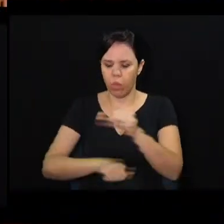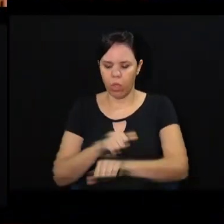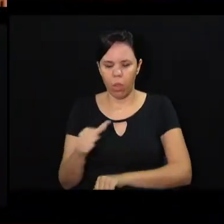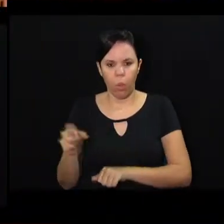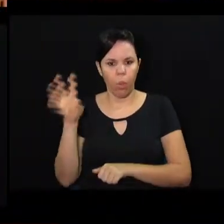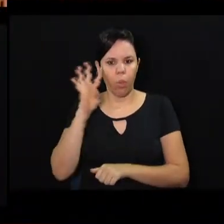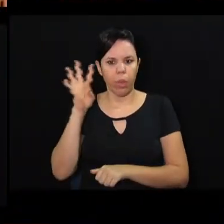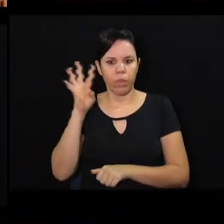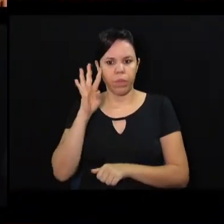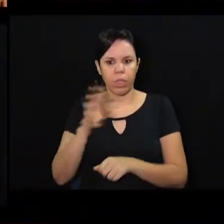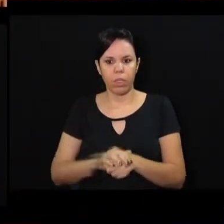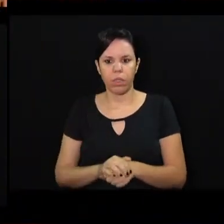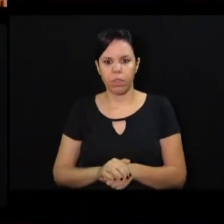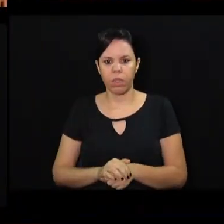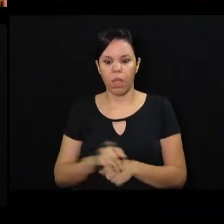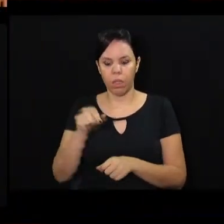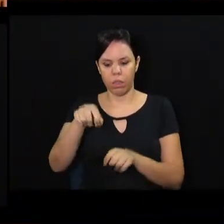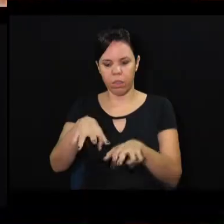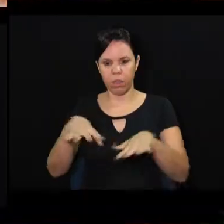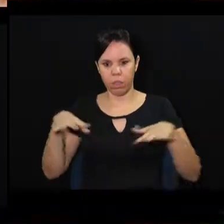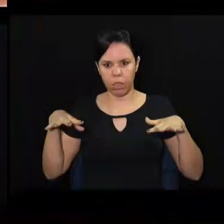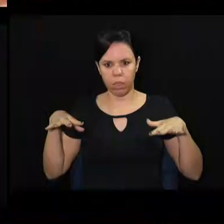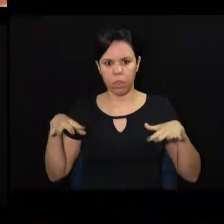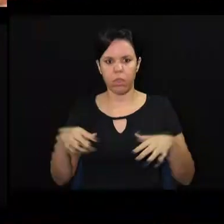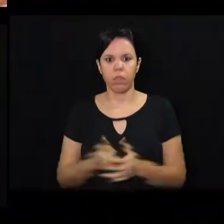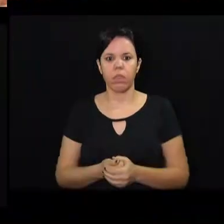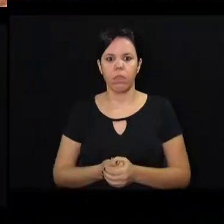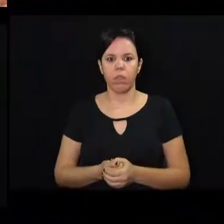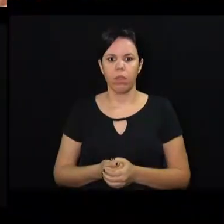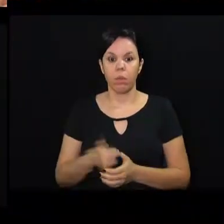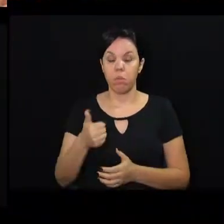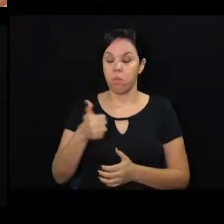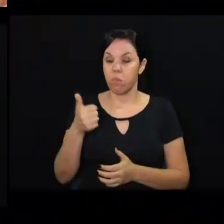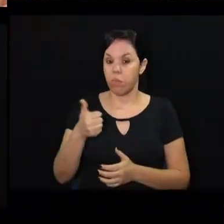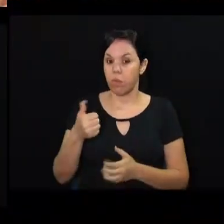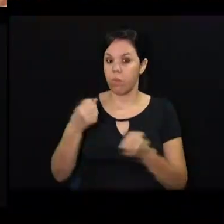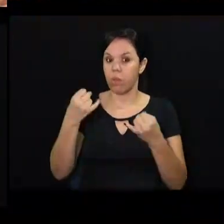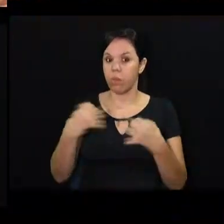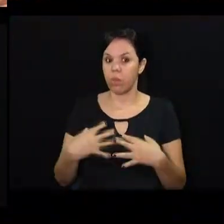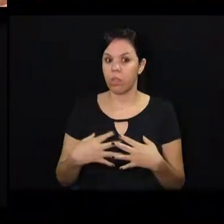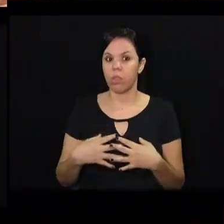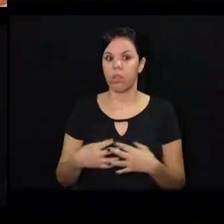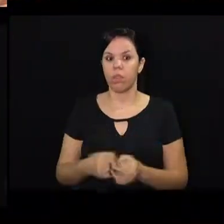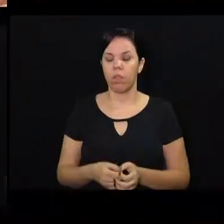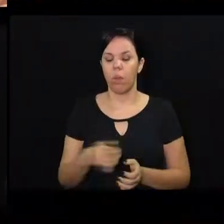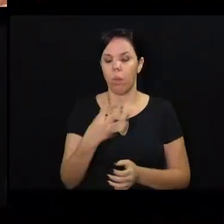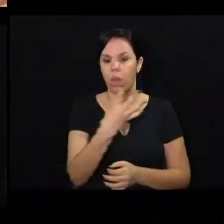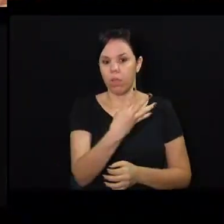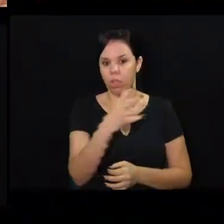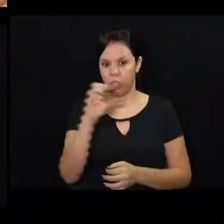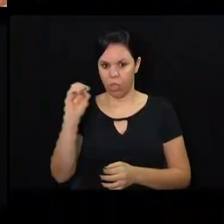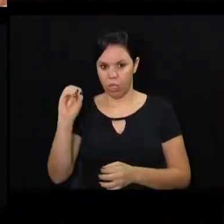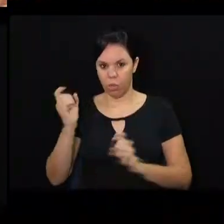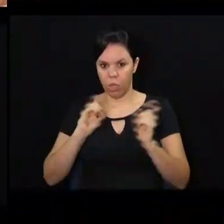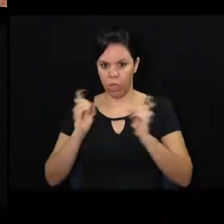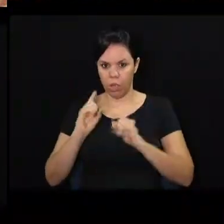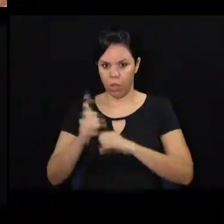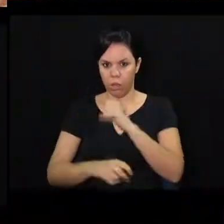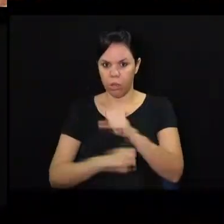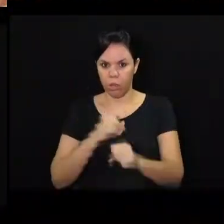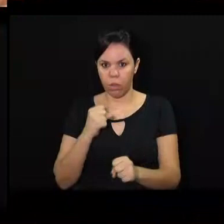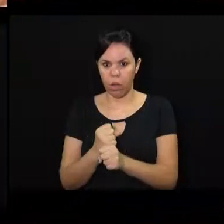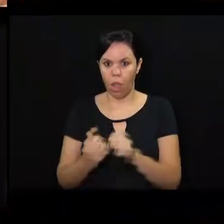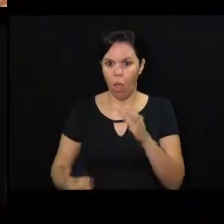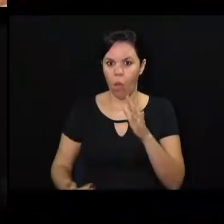esta quarta-feira também no plenário, como o primeiro item da ordem do dia, na 40ª reunião ordinária do ano, a